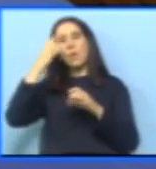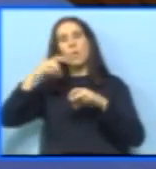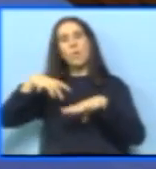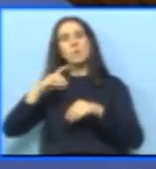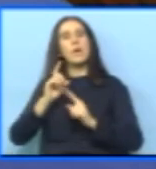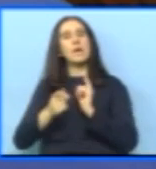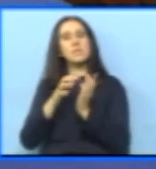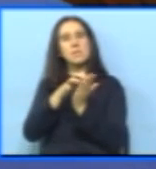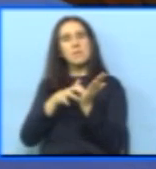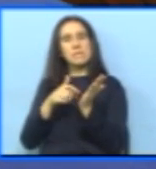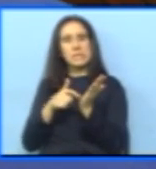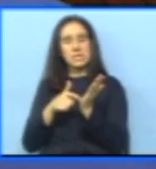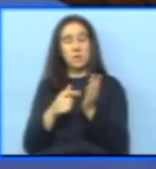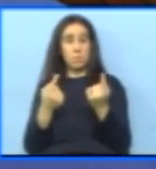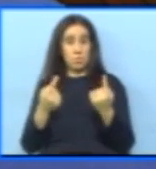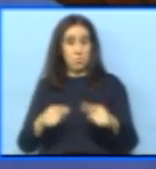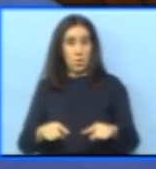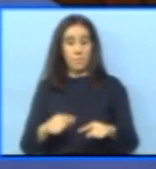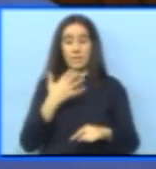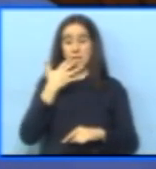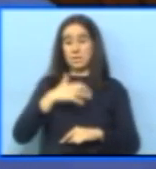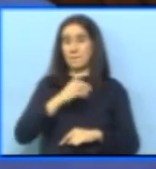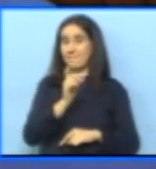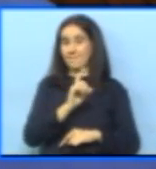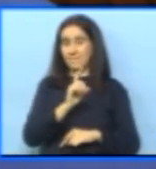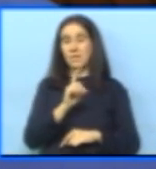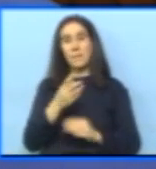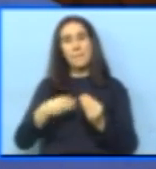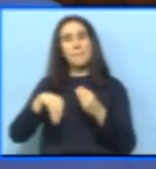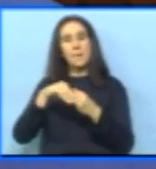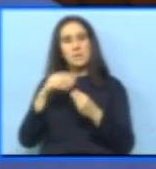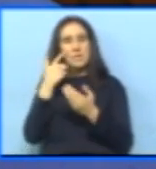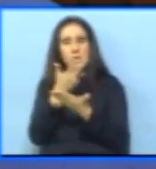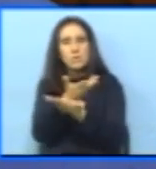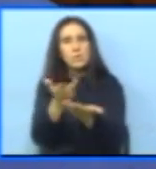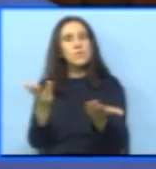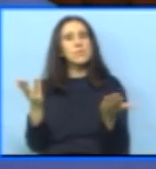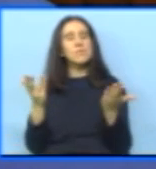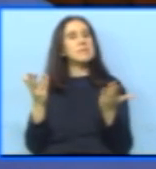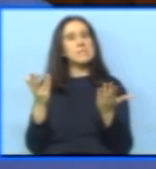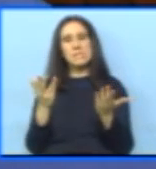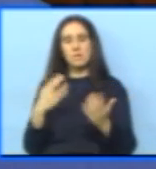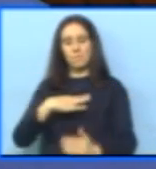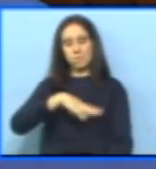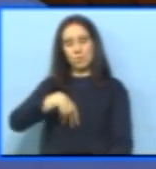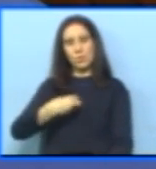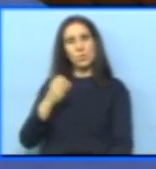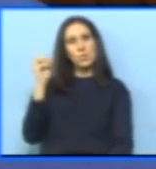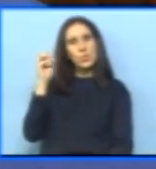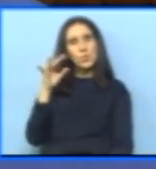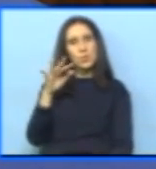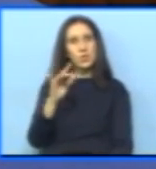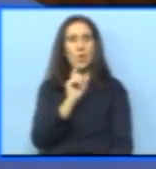Evangelho. Não basta apenas ser sal, mas é também, vós sois a luz do mundo. Vós tendes de